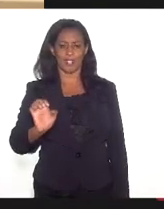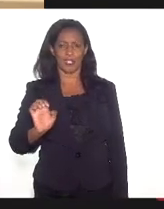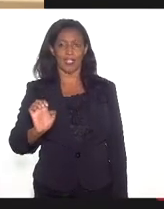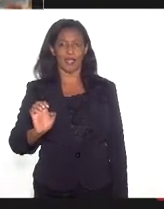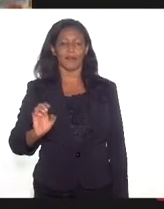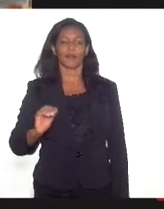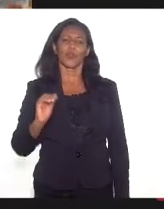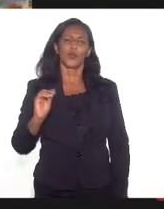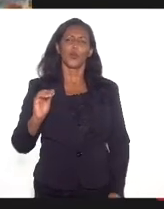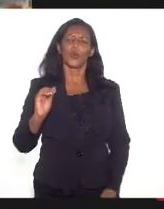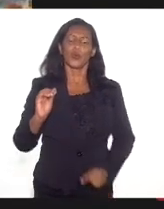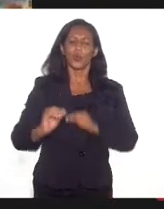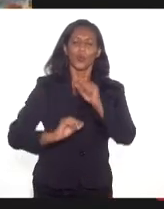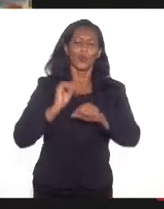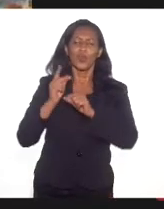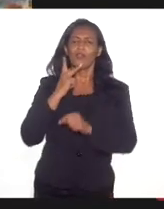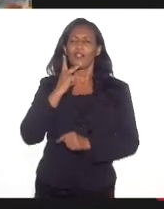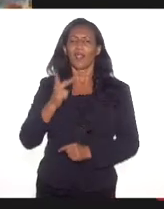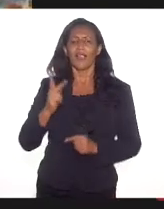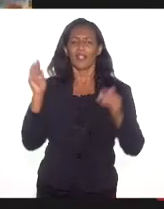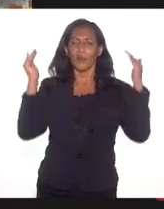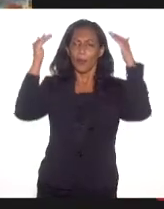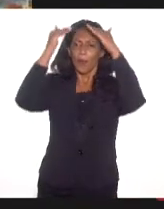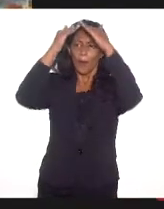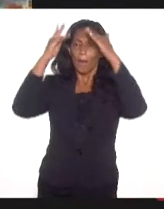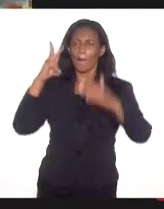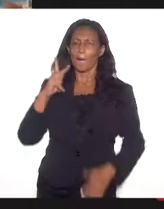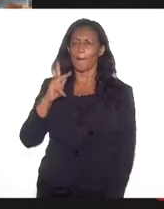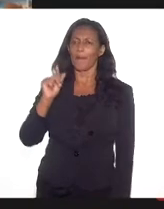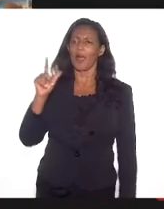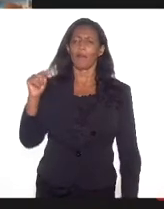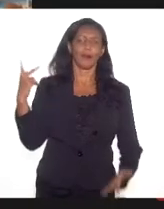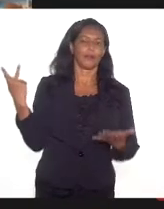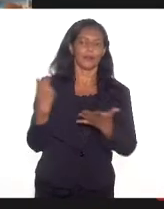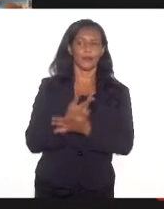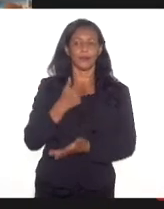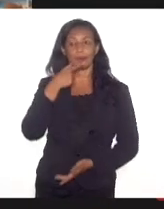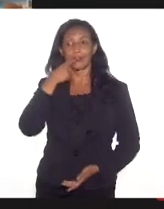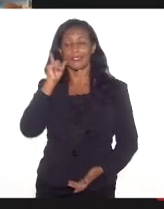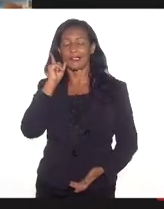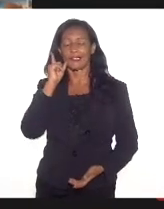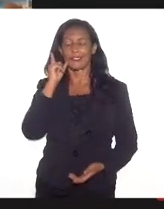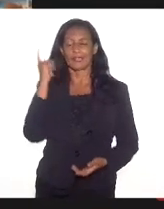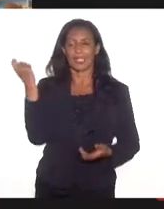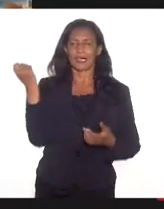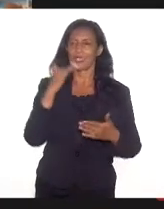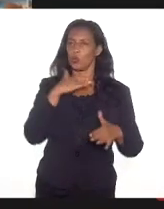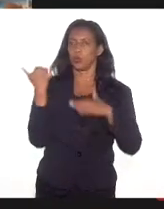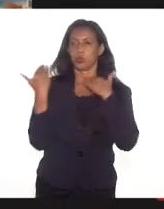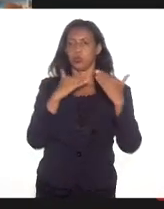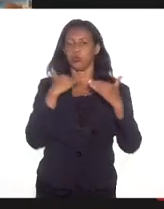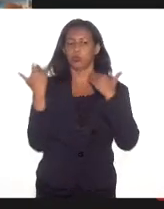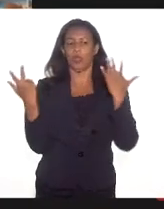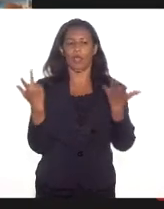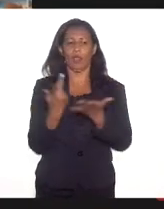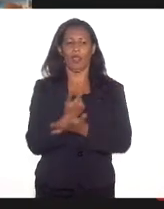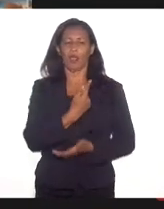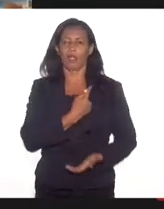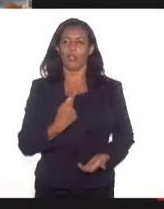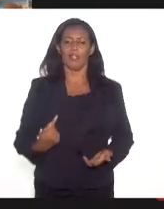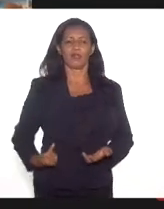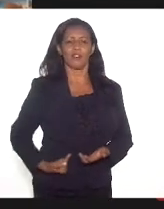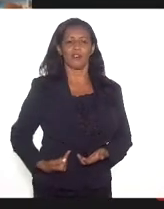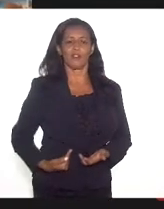Francisco sobre essa operação policial sobre essa chacina sobre um governo